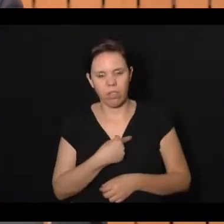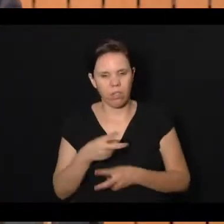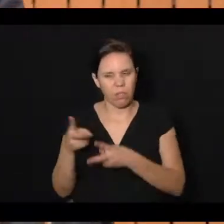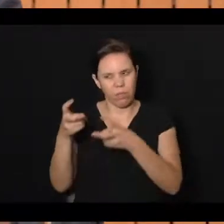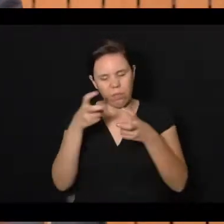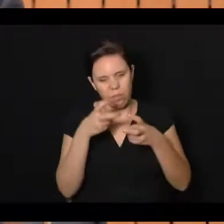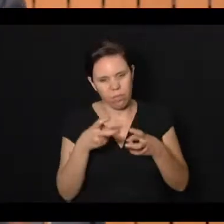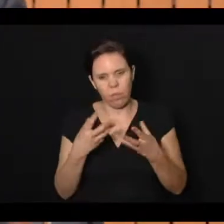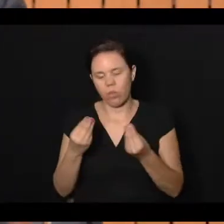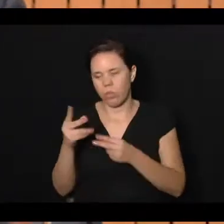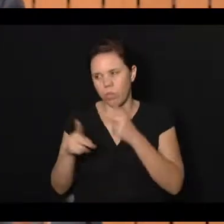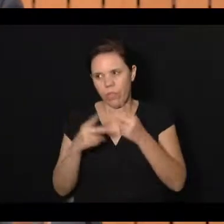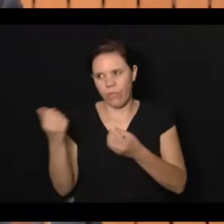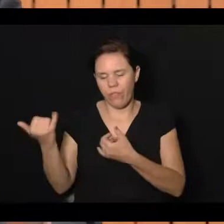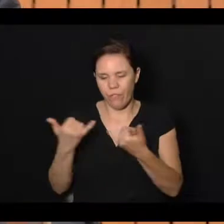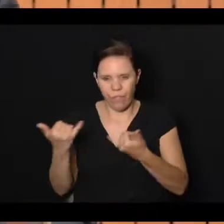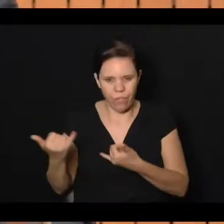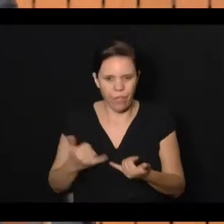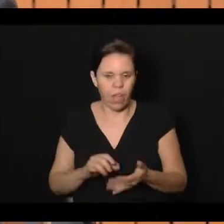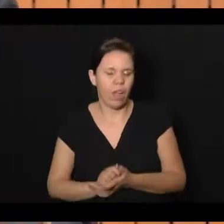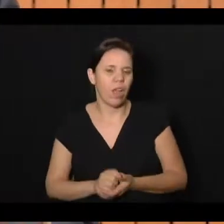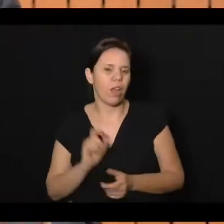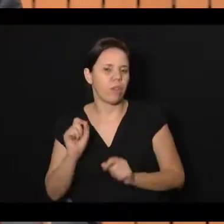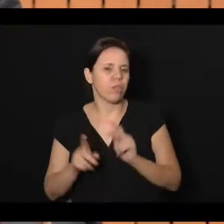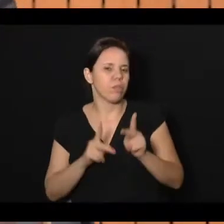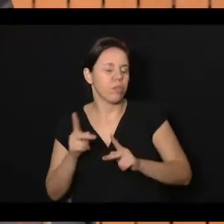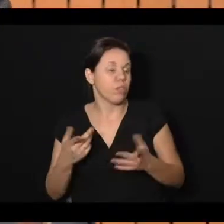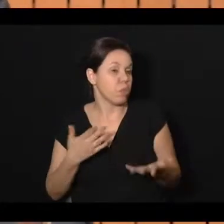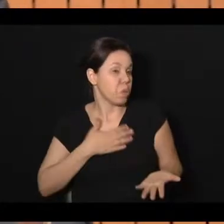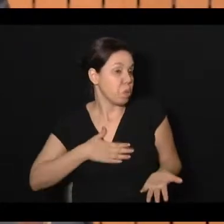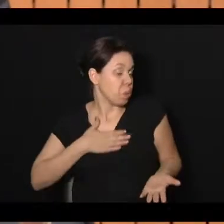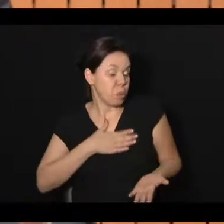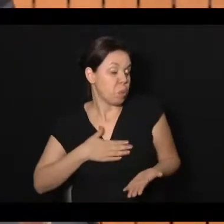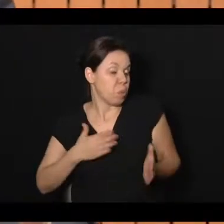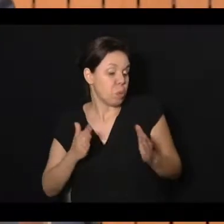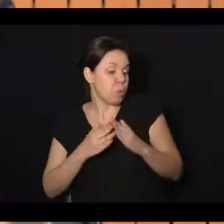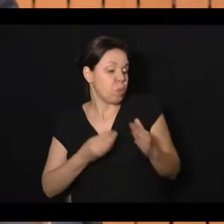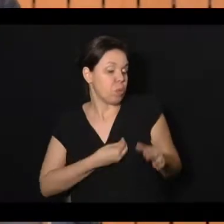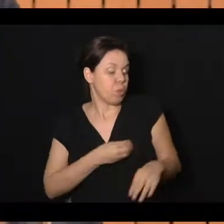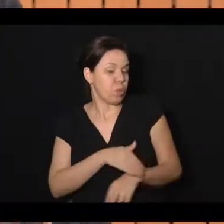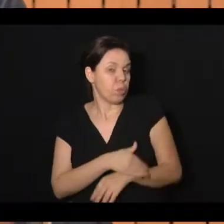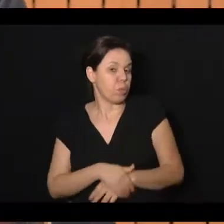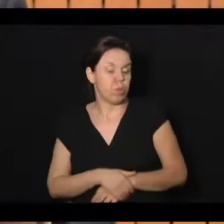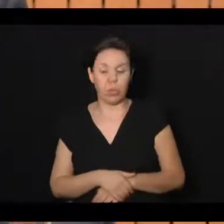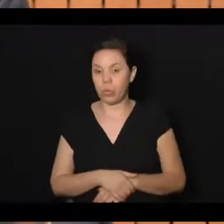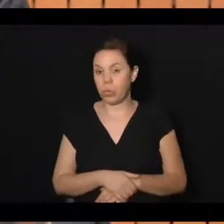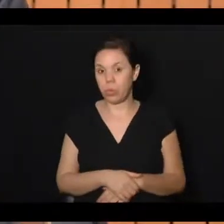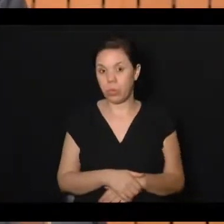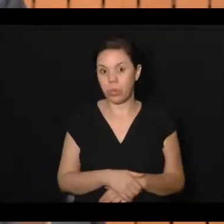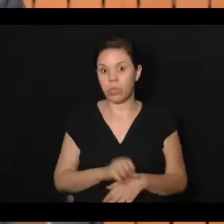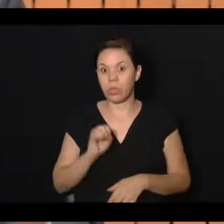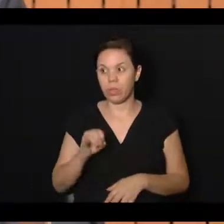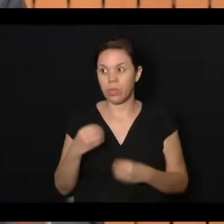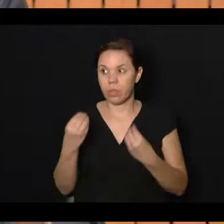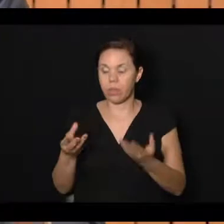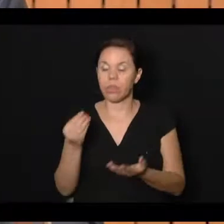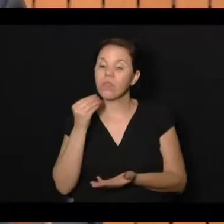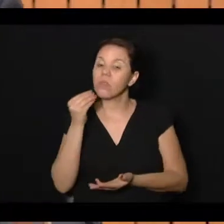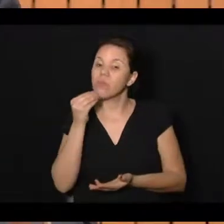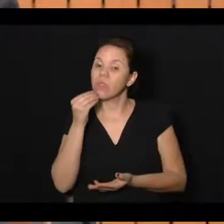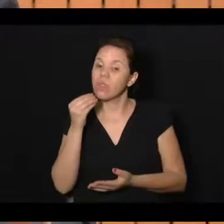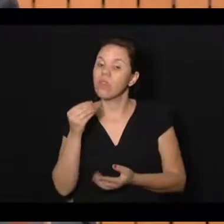com ela inclusive uma forma muito comum de que a população não gosta de morar na rua só que se tivesse dado as oportunidades e